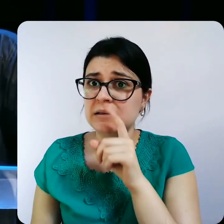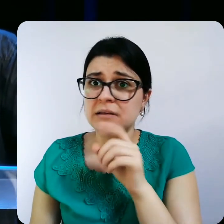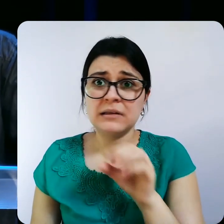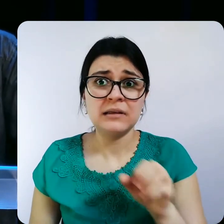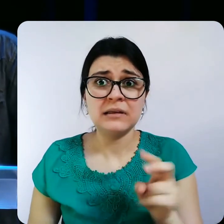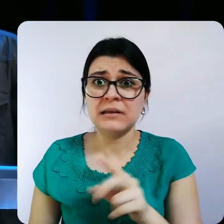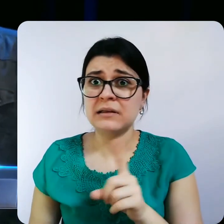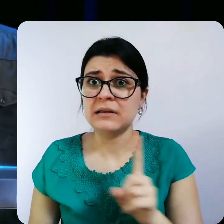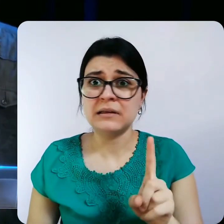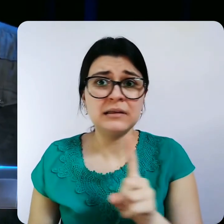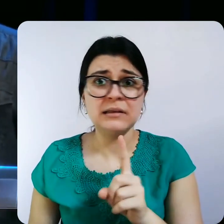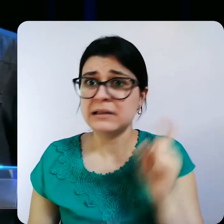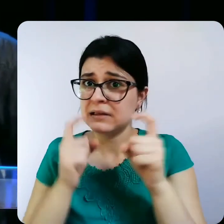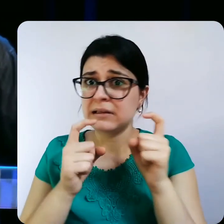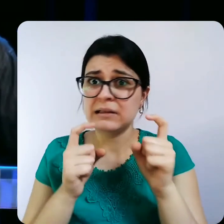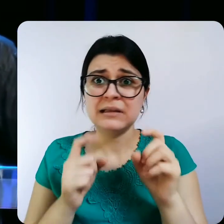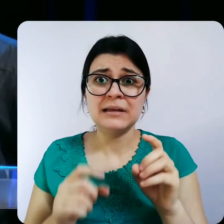Pai!